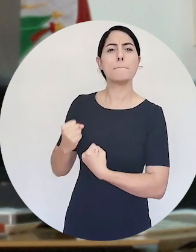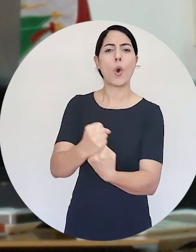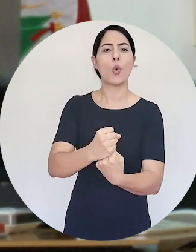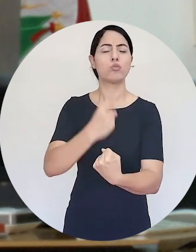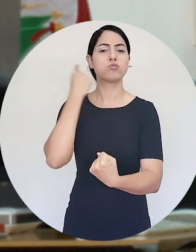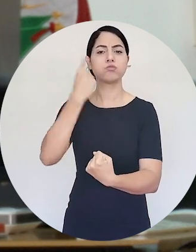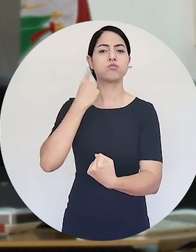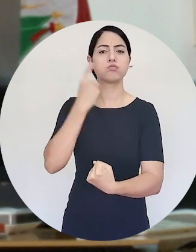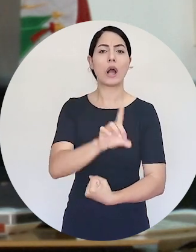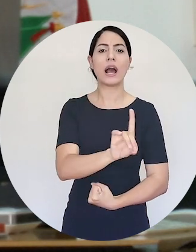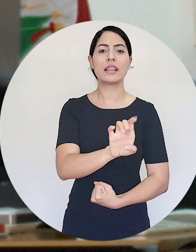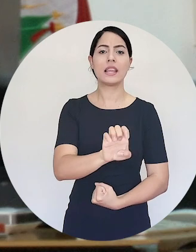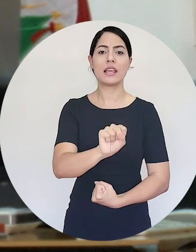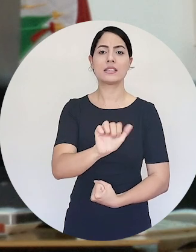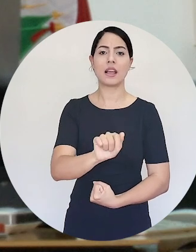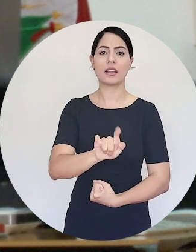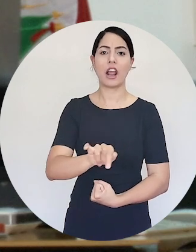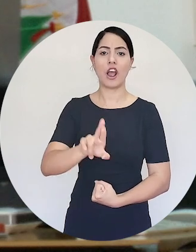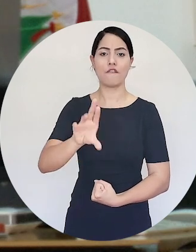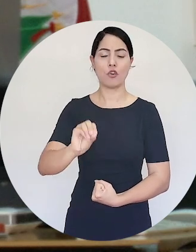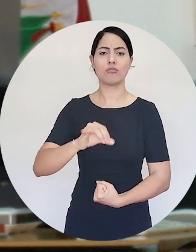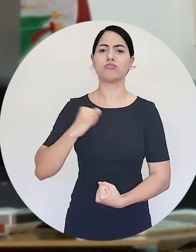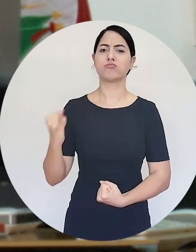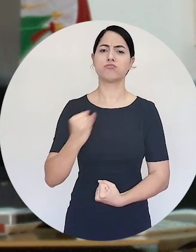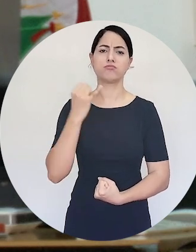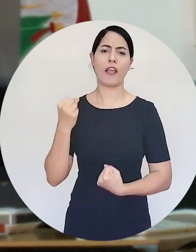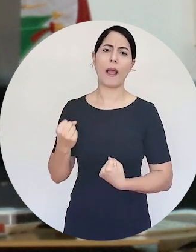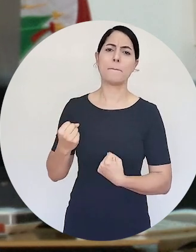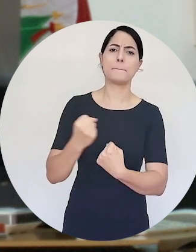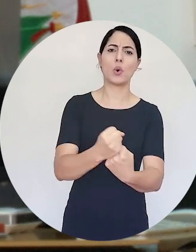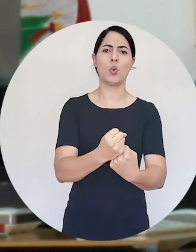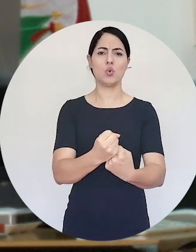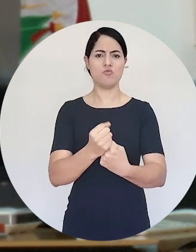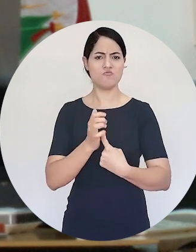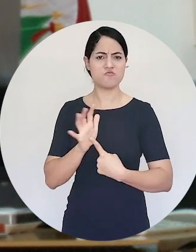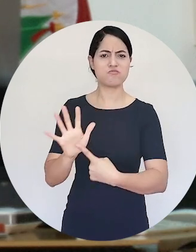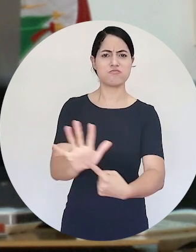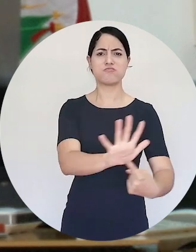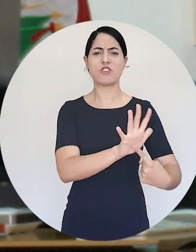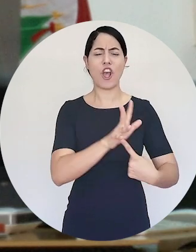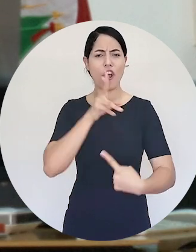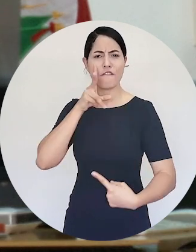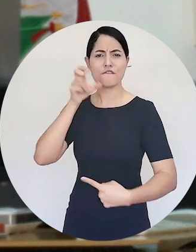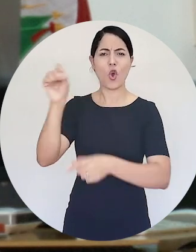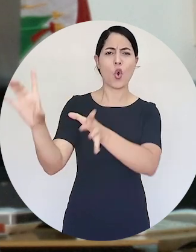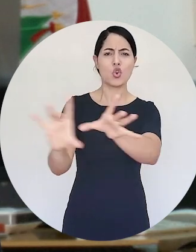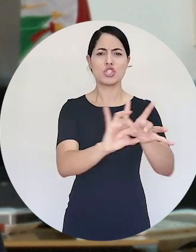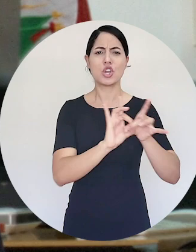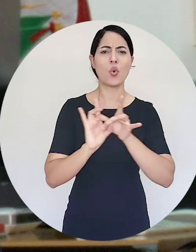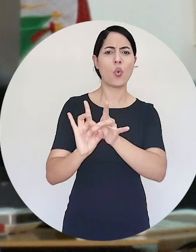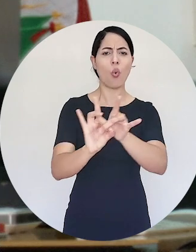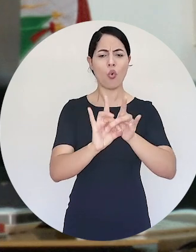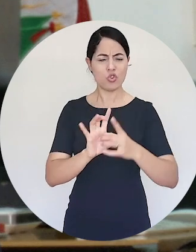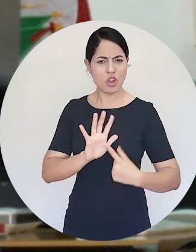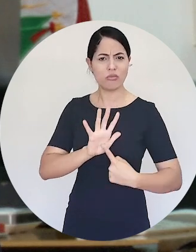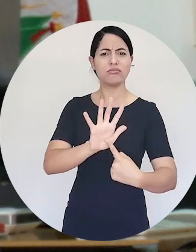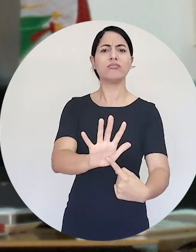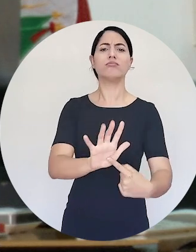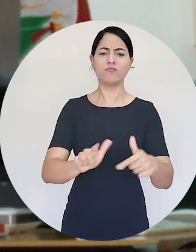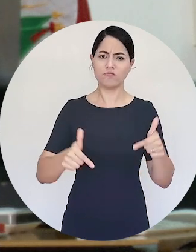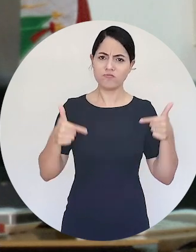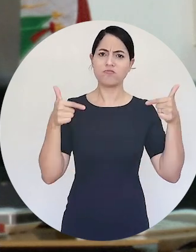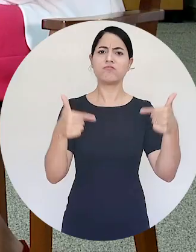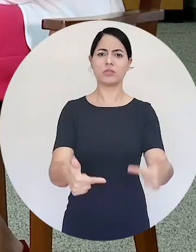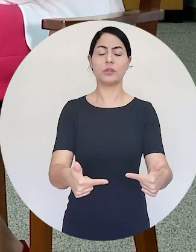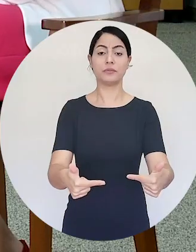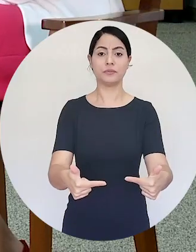da advocacia. Nós somos a maior entidade de classe da advocacia no mundo. Temos 1.300.000 advogados e essa força, essa